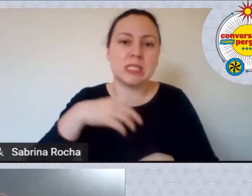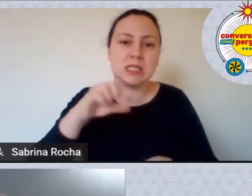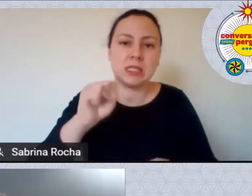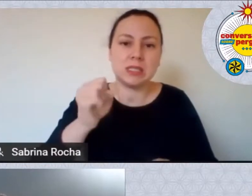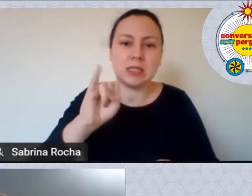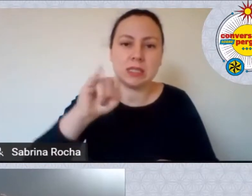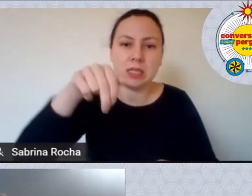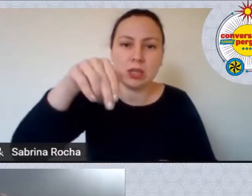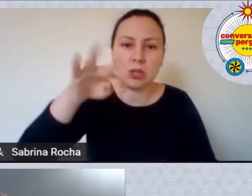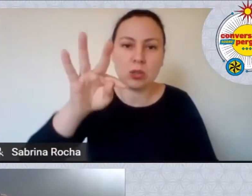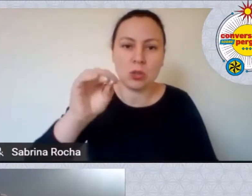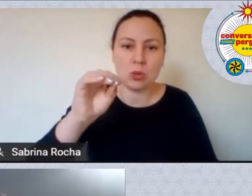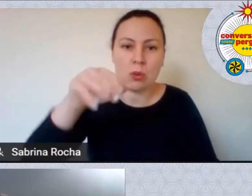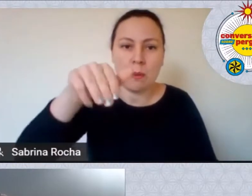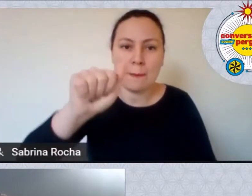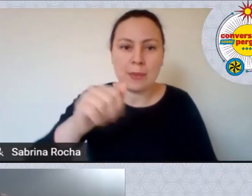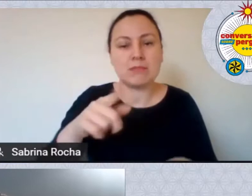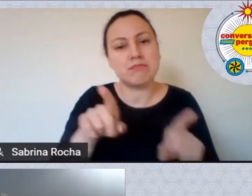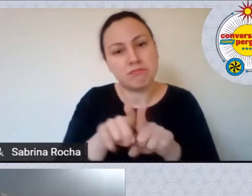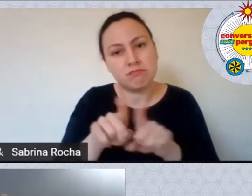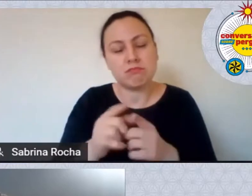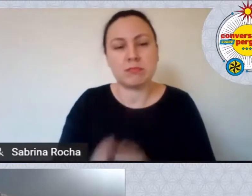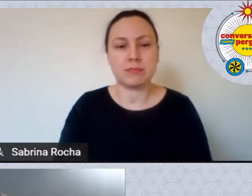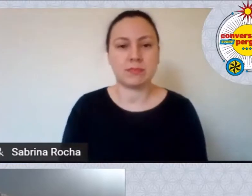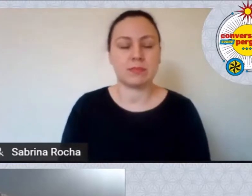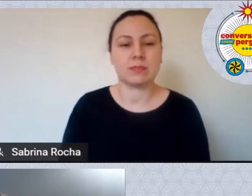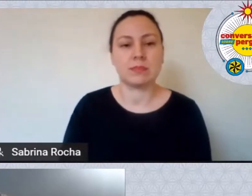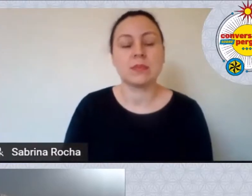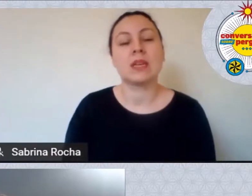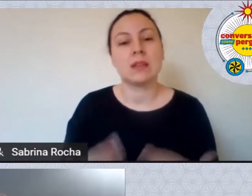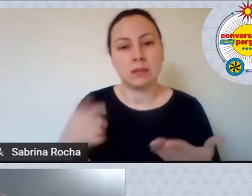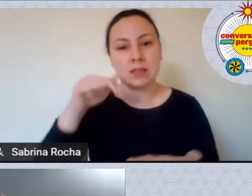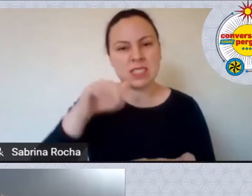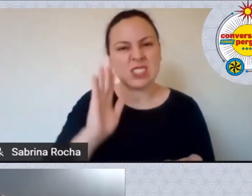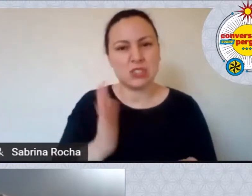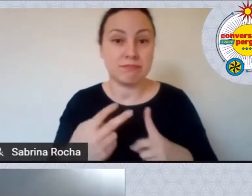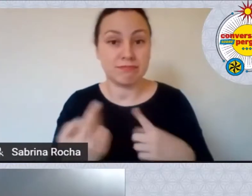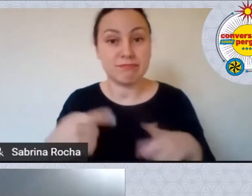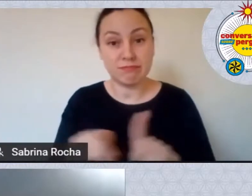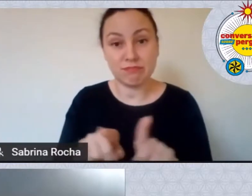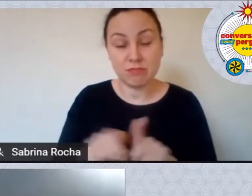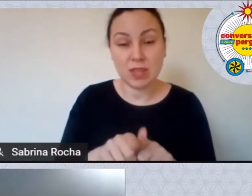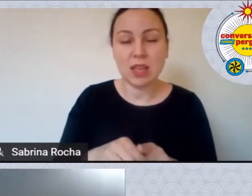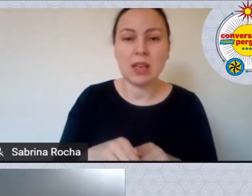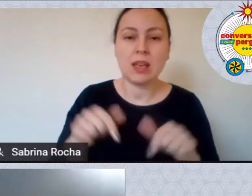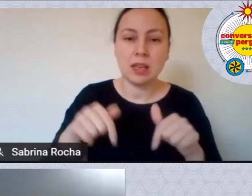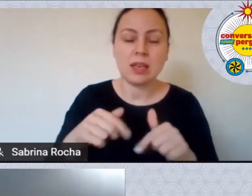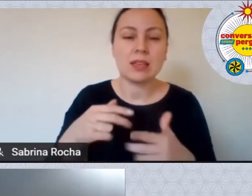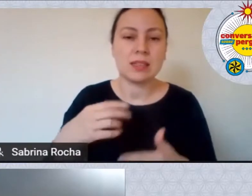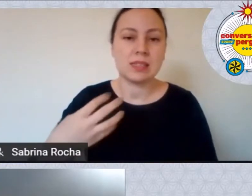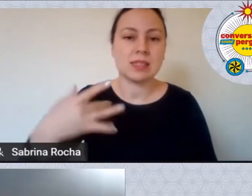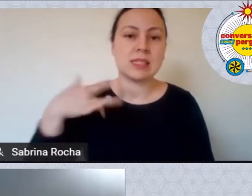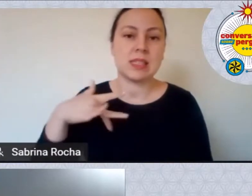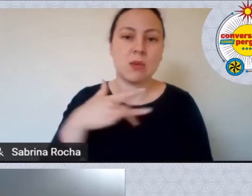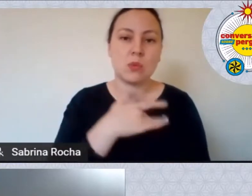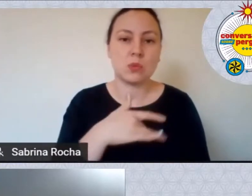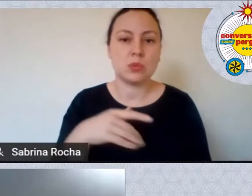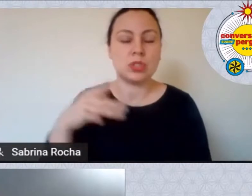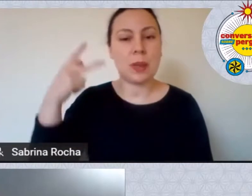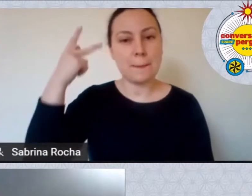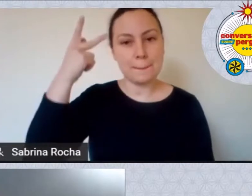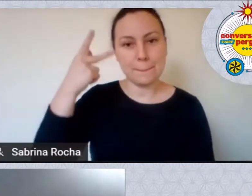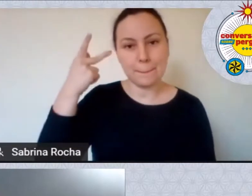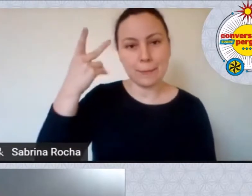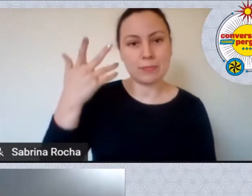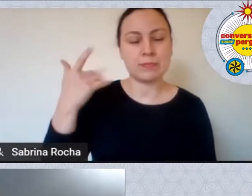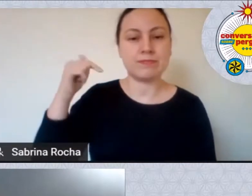que é um tema que já está sendo muito tratado, você mesmo já falou várias vezes sobre isso, e do impacto,